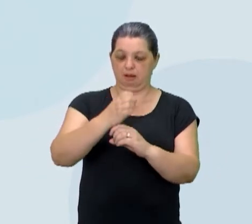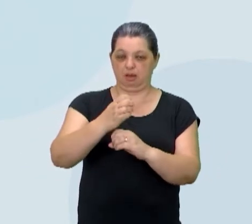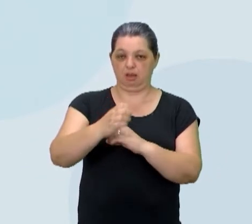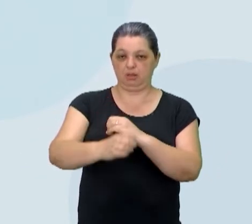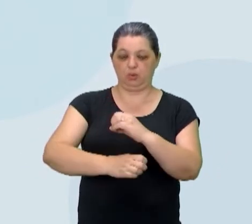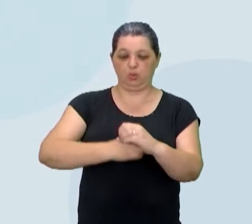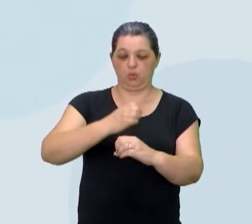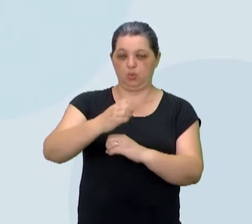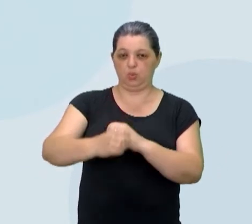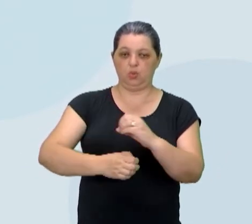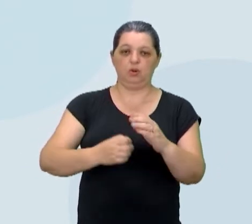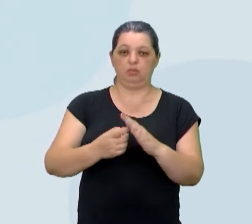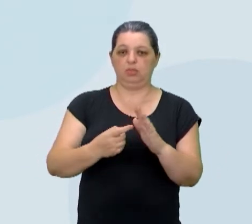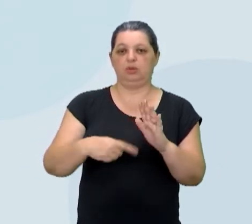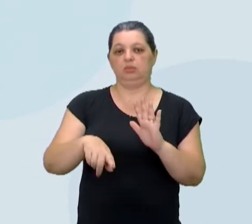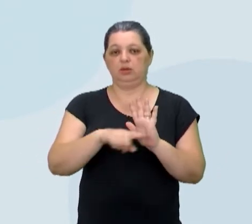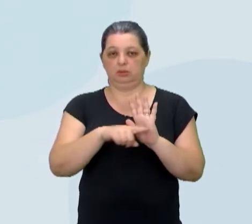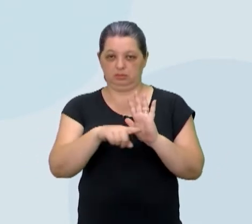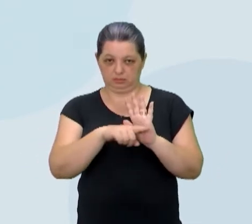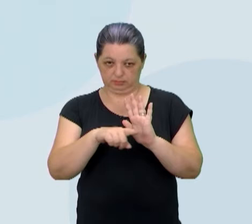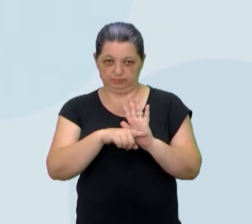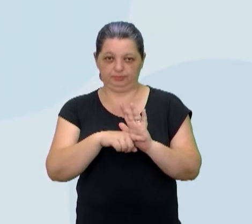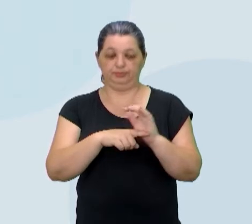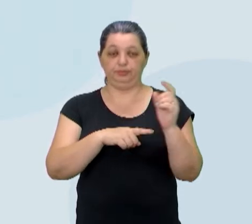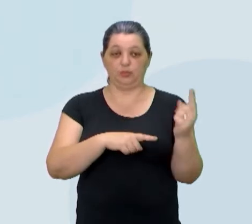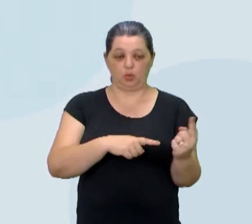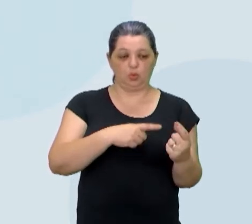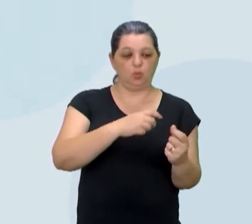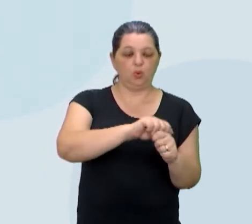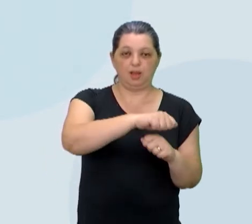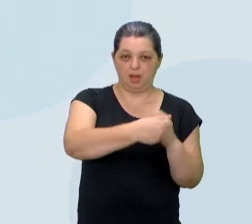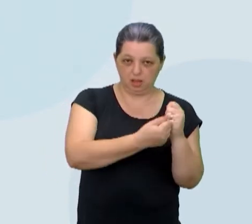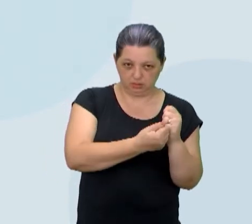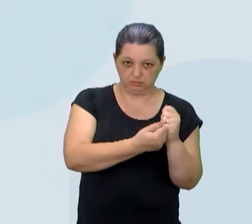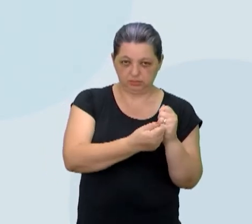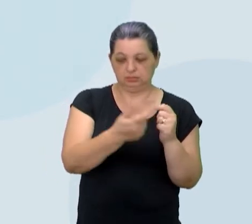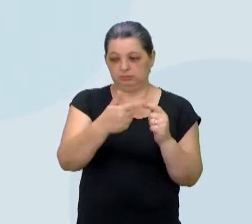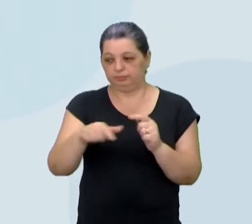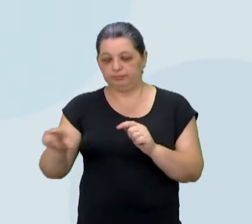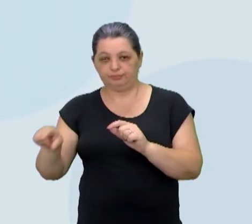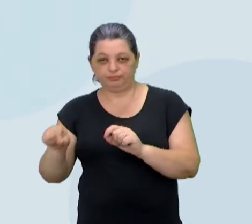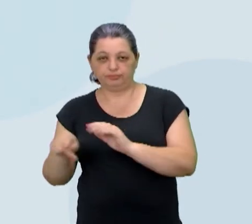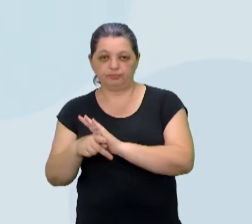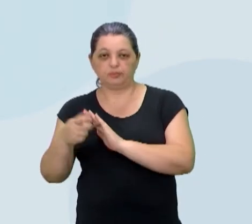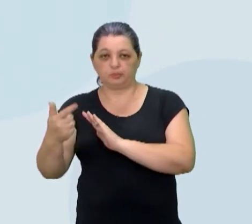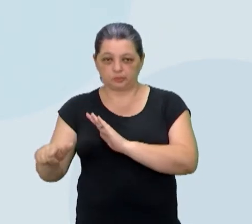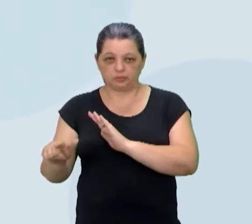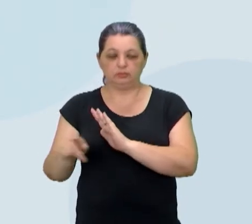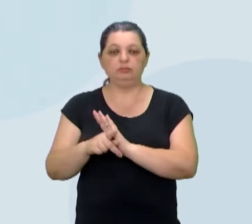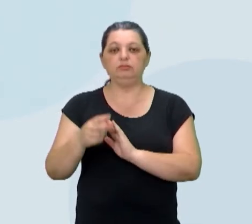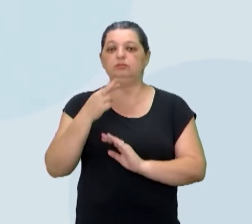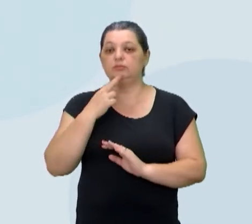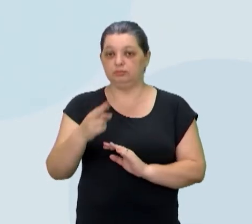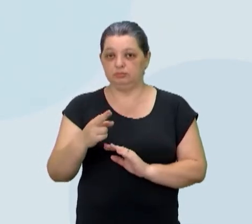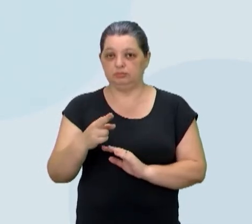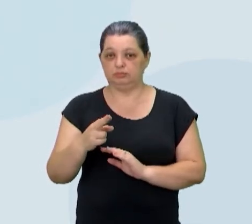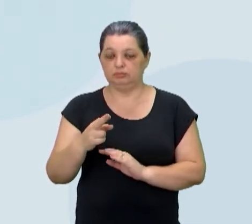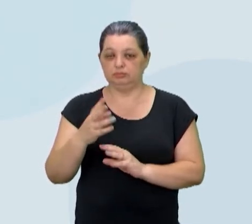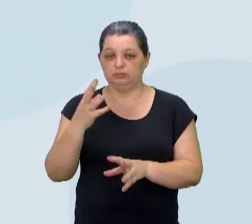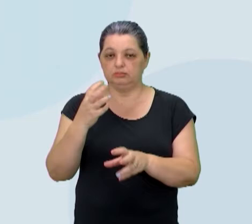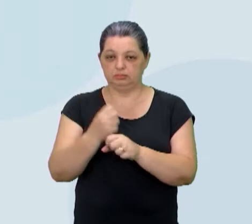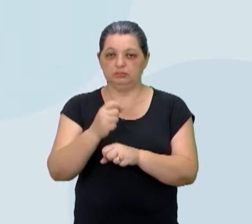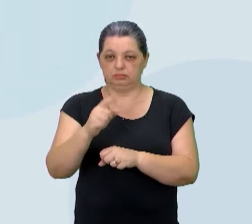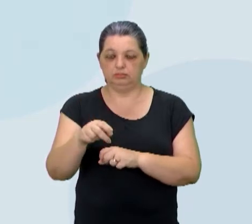a eletronegatividade de um átomo, tiro a do outro átomo, esse valor que deu de resultado é o que